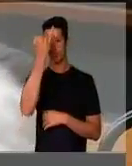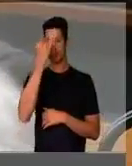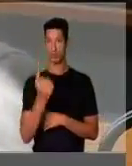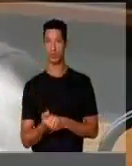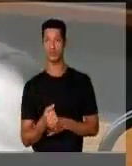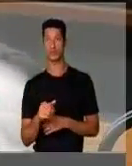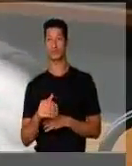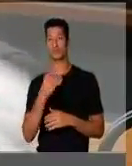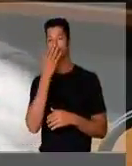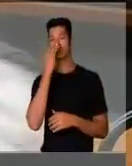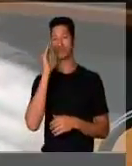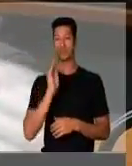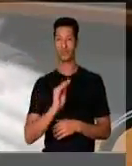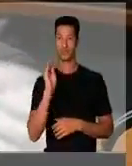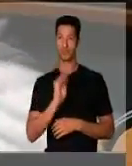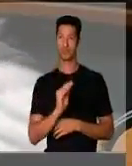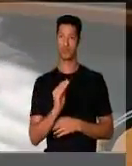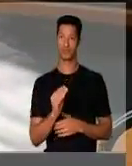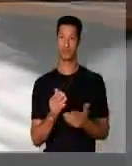importantes,